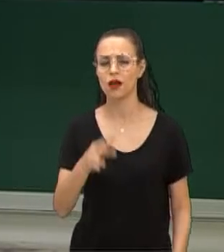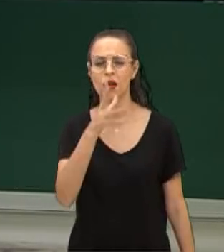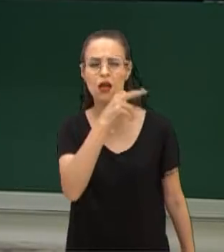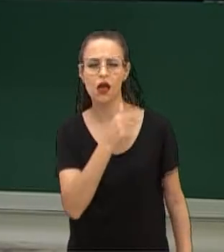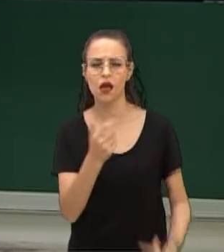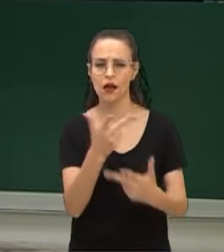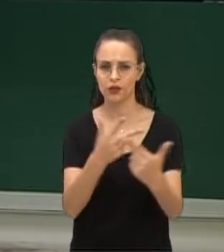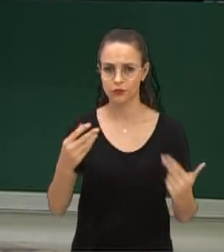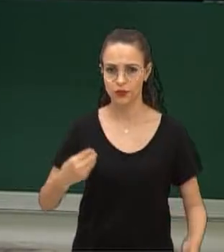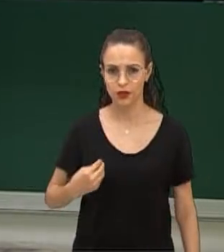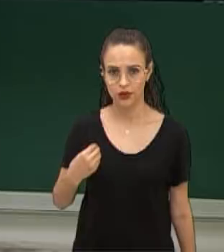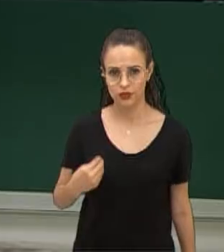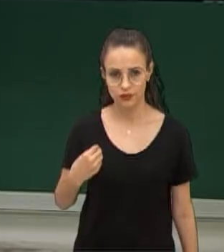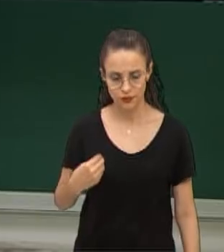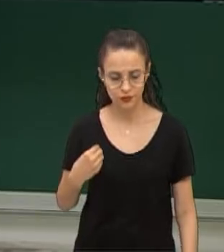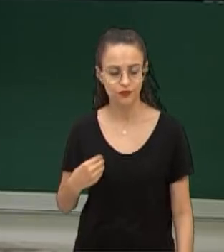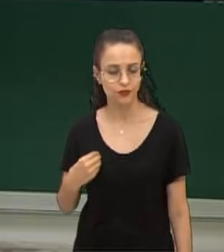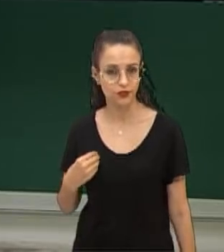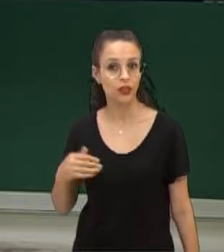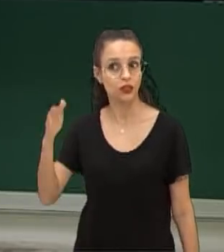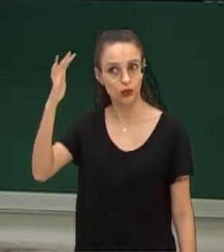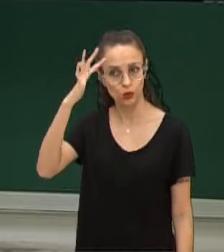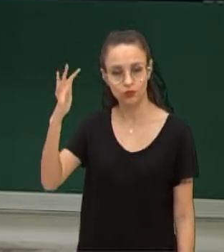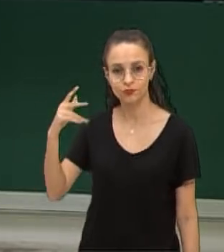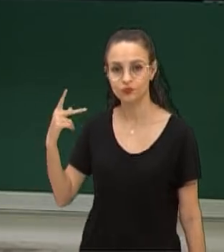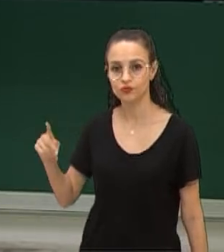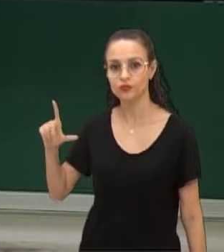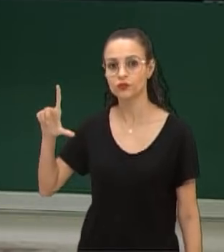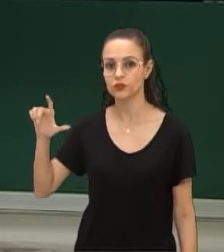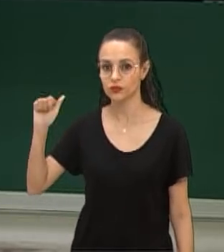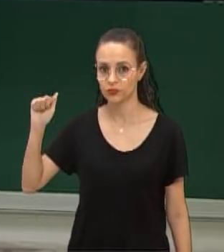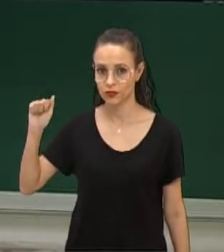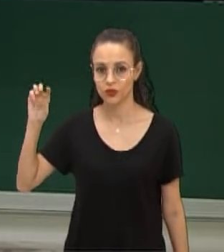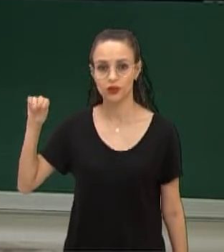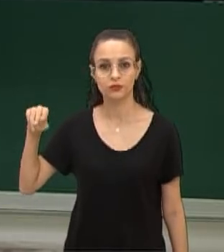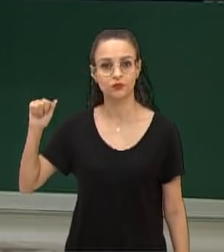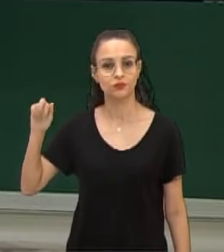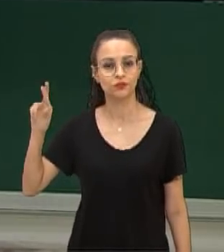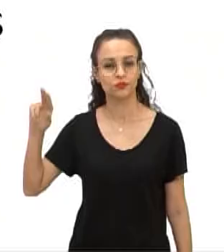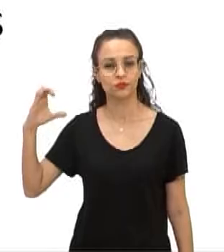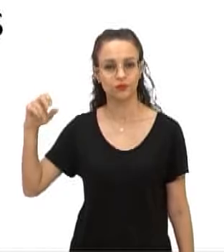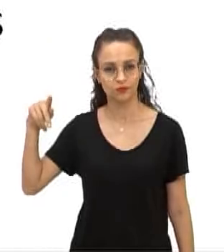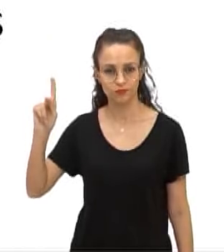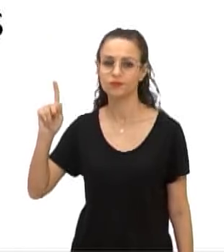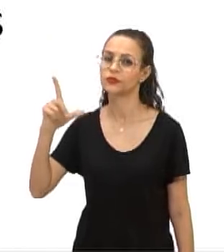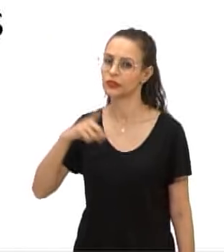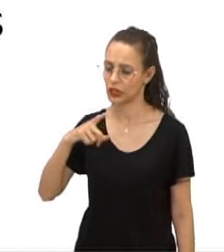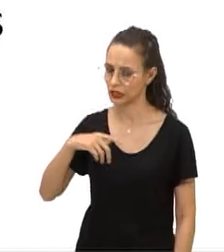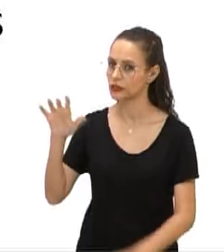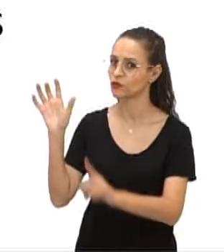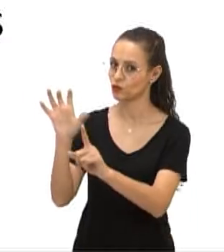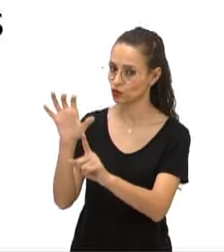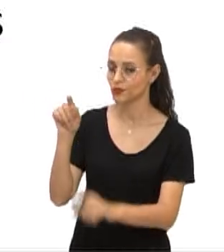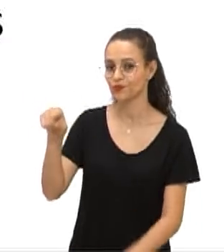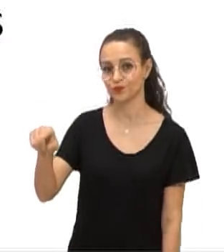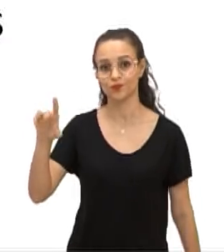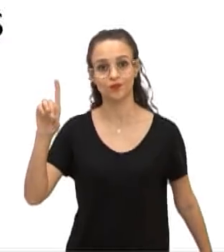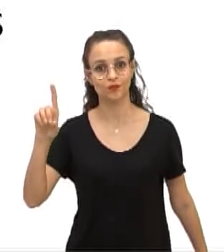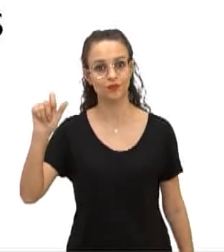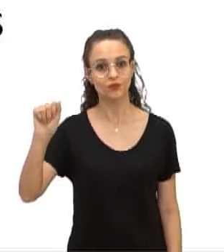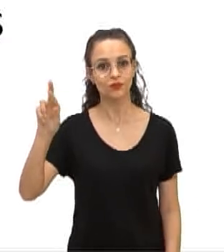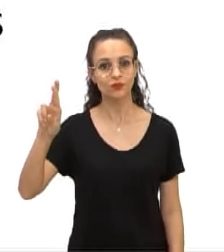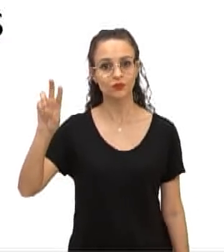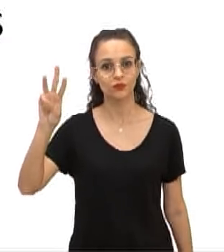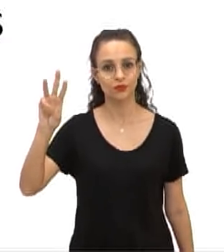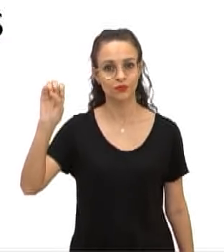aula passada sobre Jean-Baptiste Lamarck. Ele teve muita influência sobre Darwin. 3. Refletir sobre o